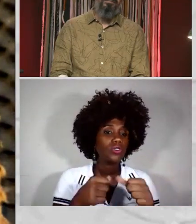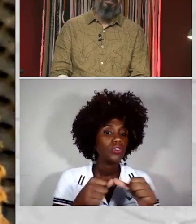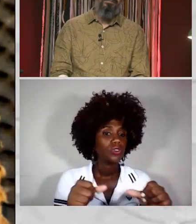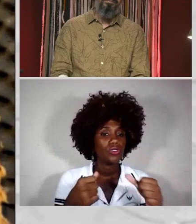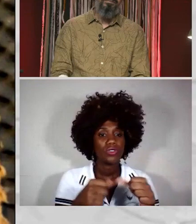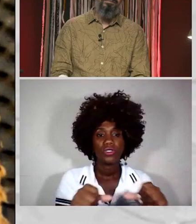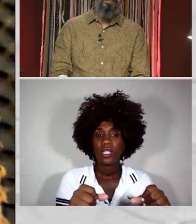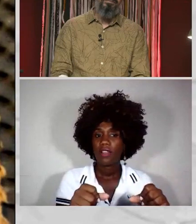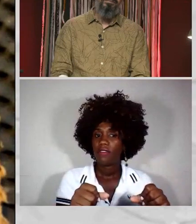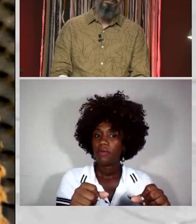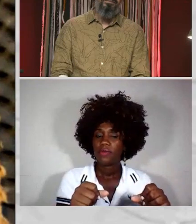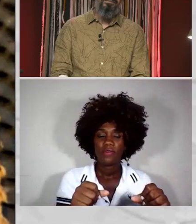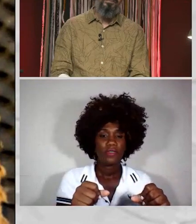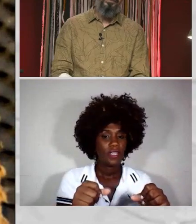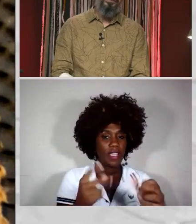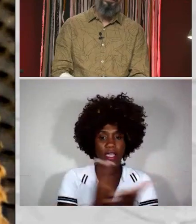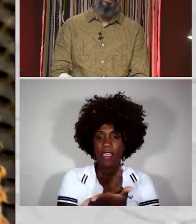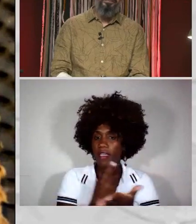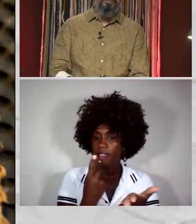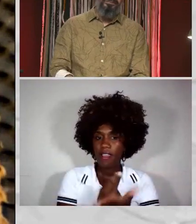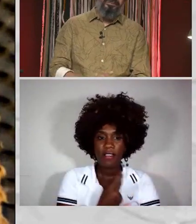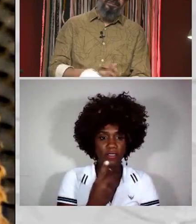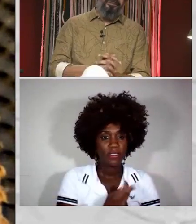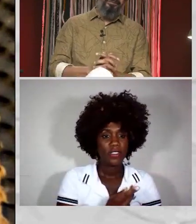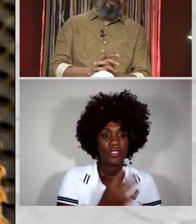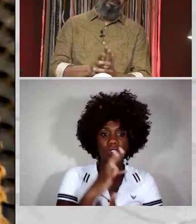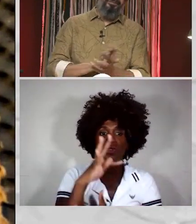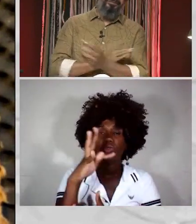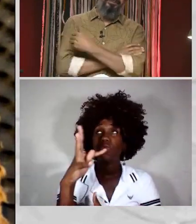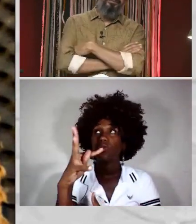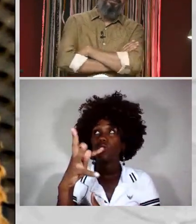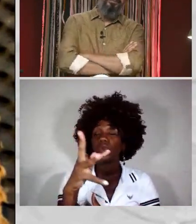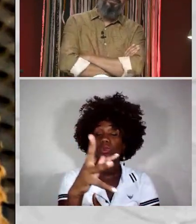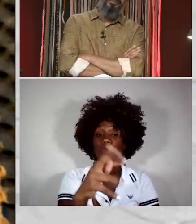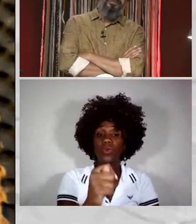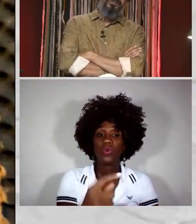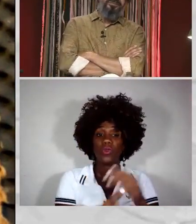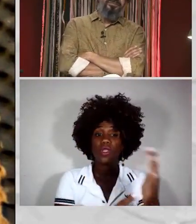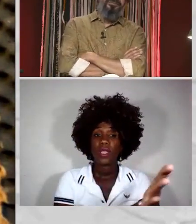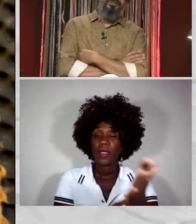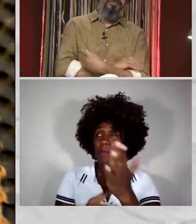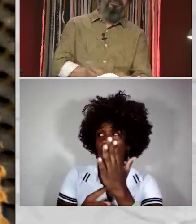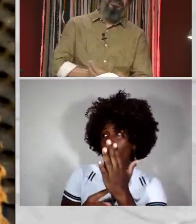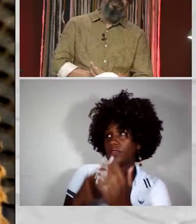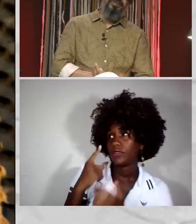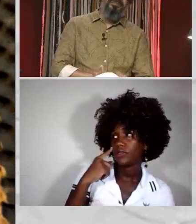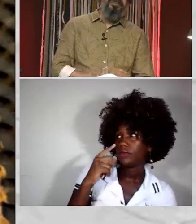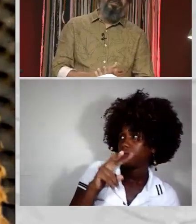enganados, que toda essa couraça, que toda essa cobertura, que todo esse